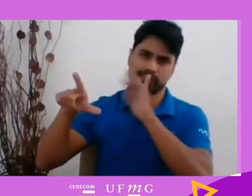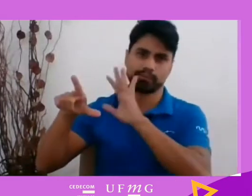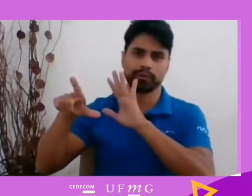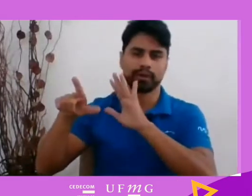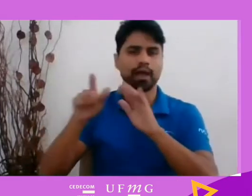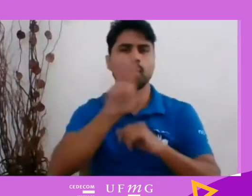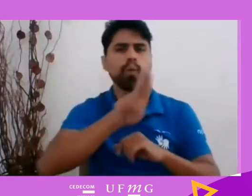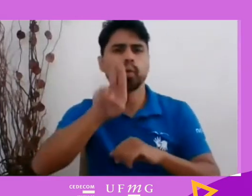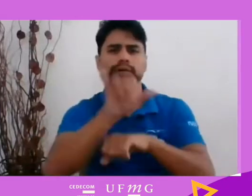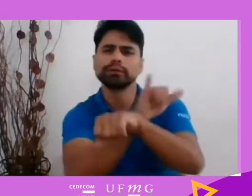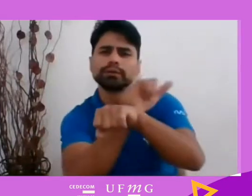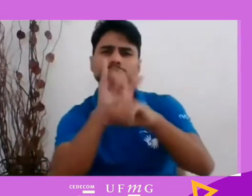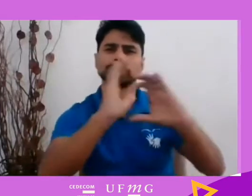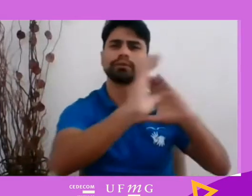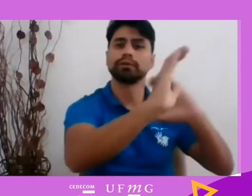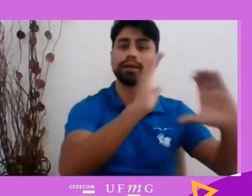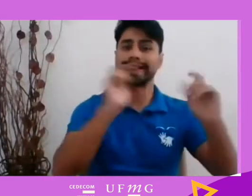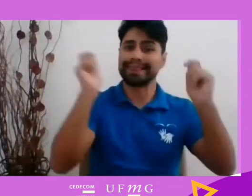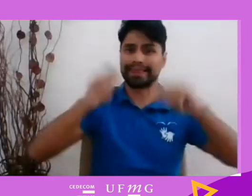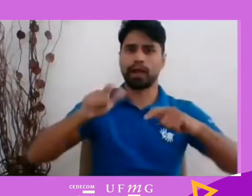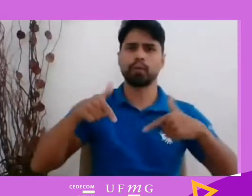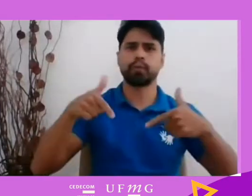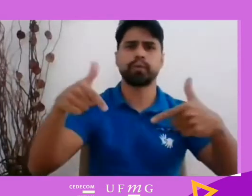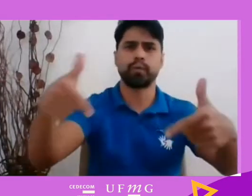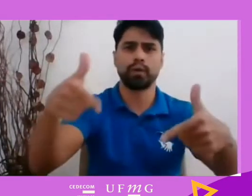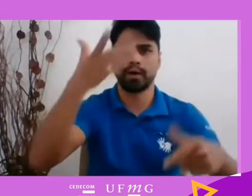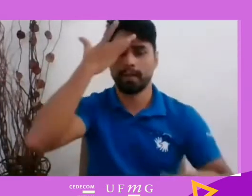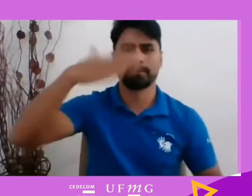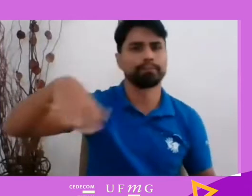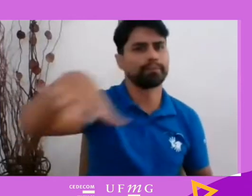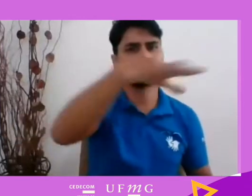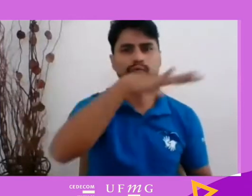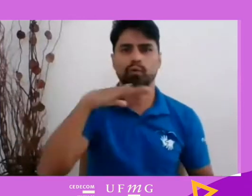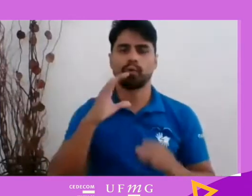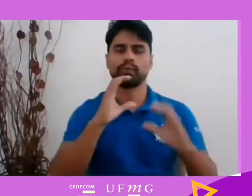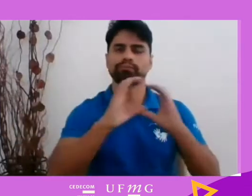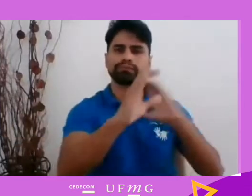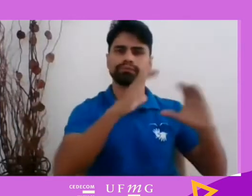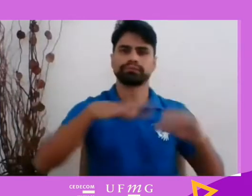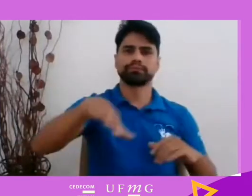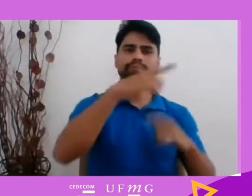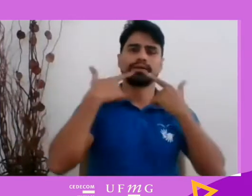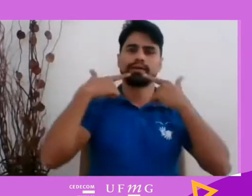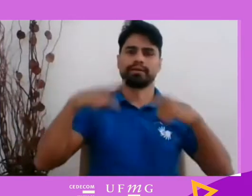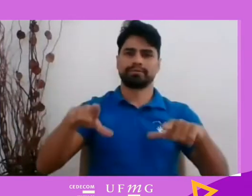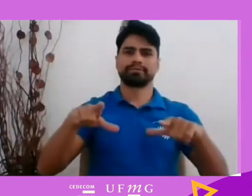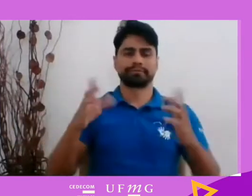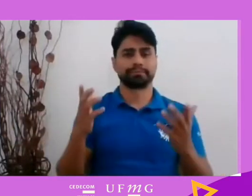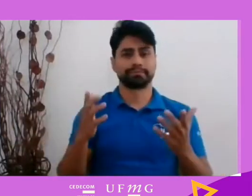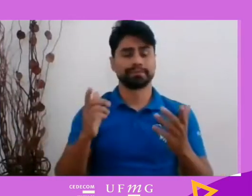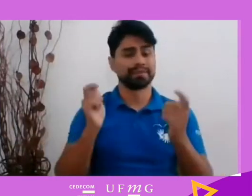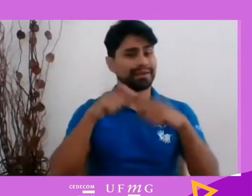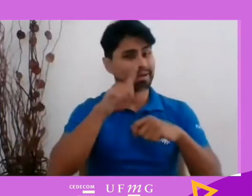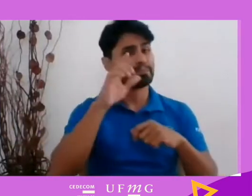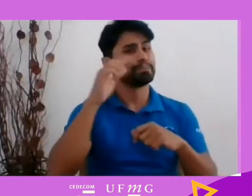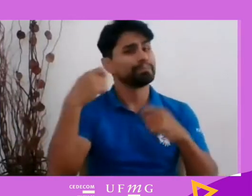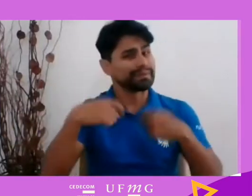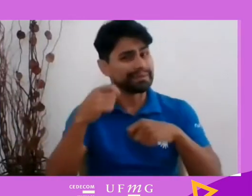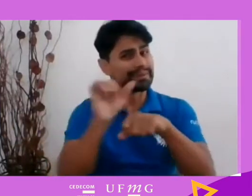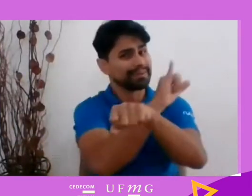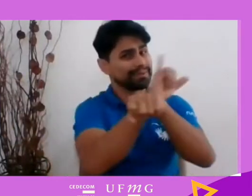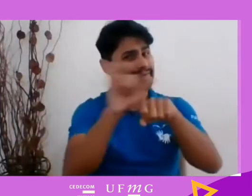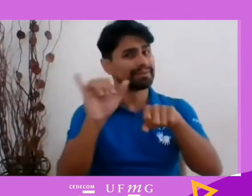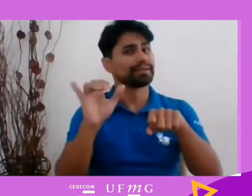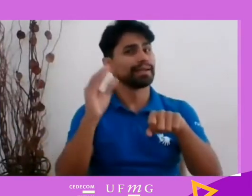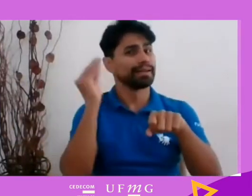comunicação, gerar um engajamento com aquela forma de mediação linguística, por exemplo. Então, a gente tem que lançar a mão. A gente lança a mão de estratégias transmídias,